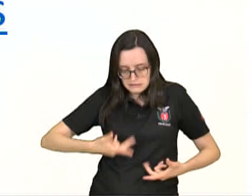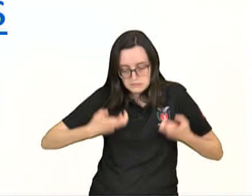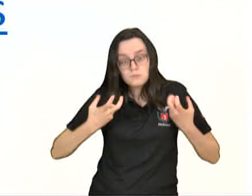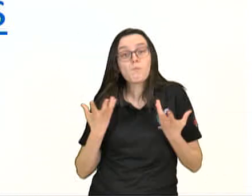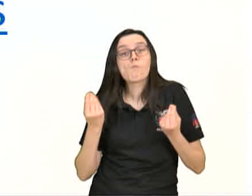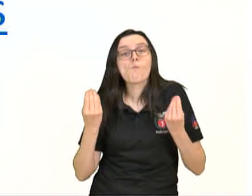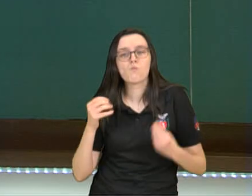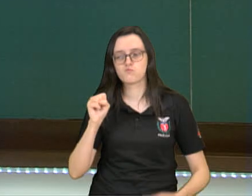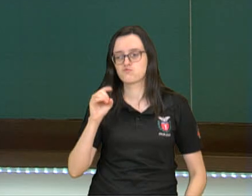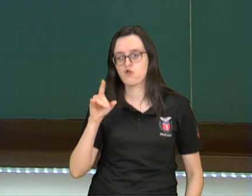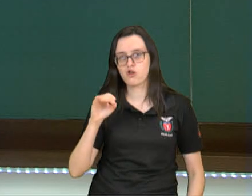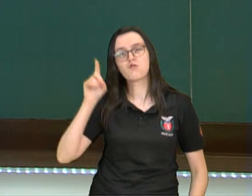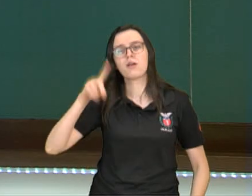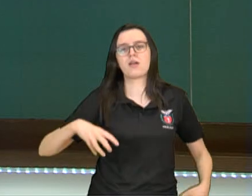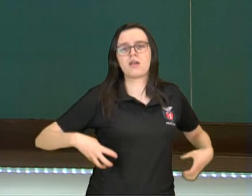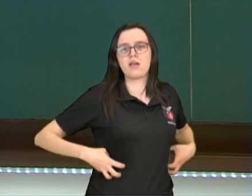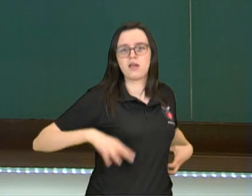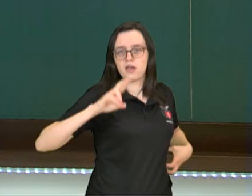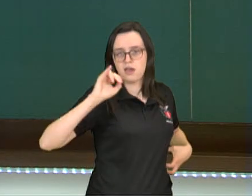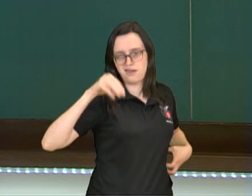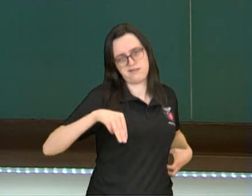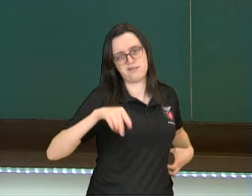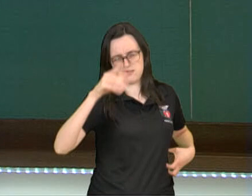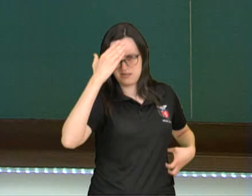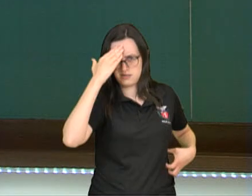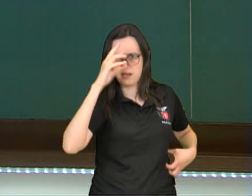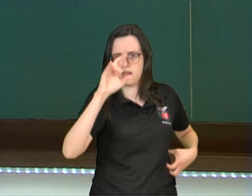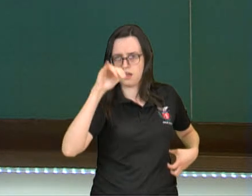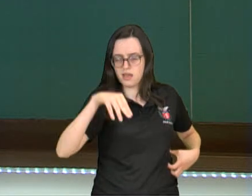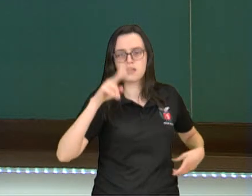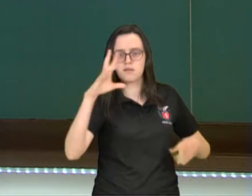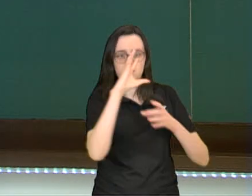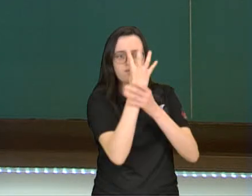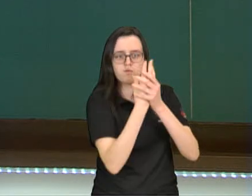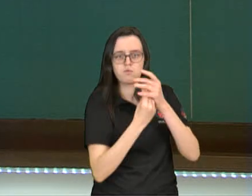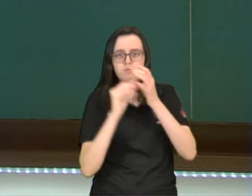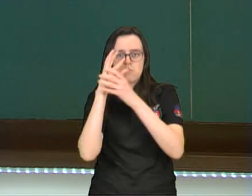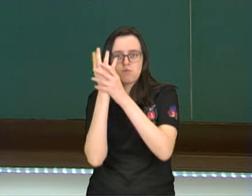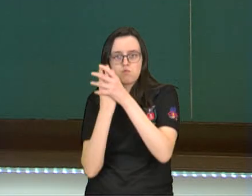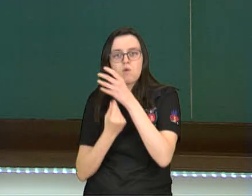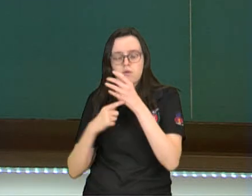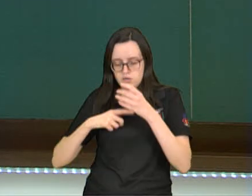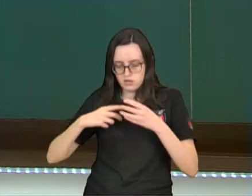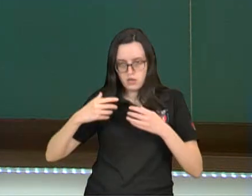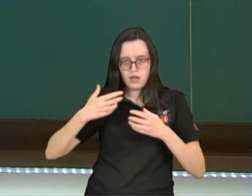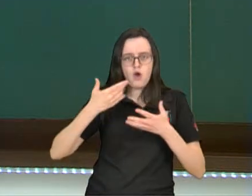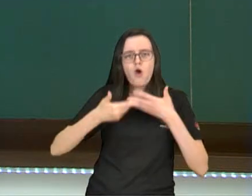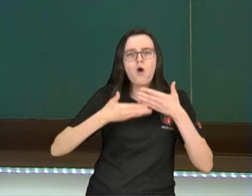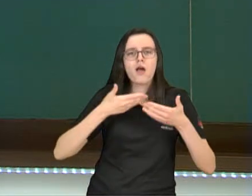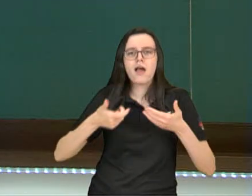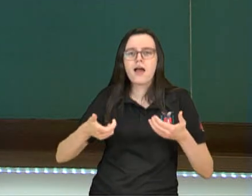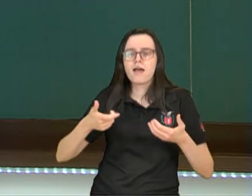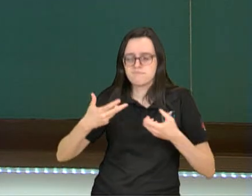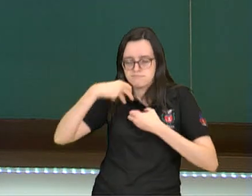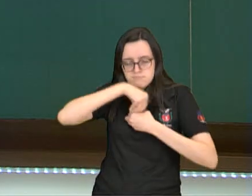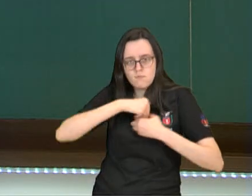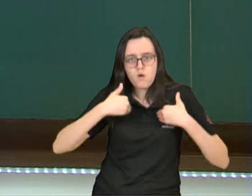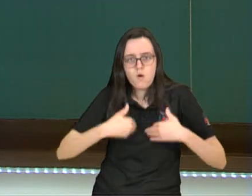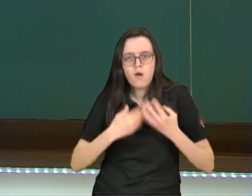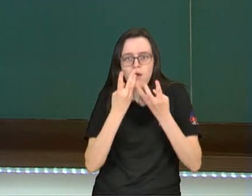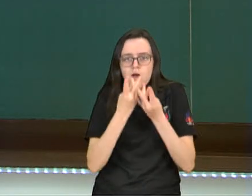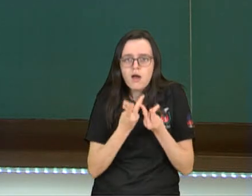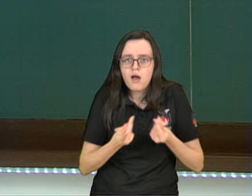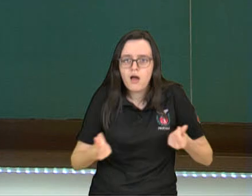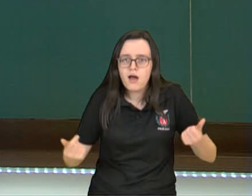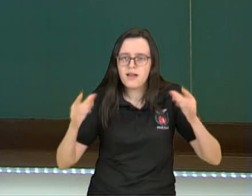de sódio são os rins. Gente, os rins filtram todo o líquido dentro do nosso corpo para enviar para onde precisa